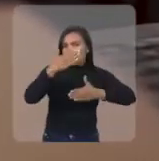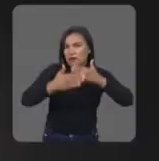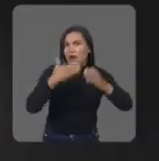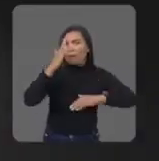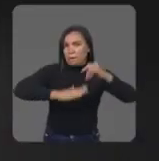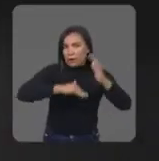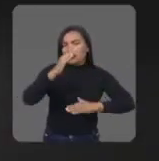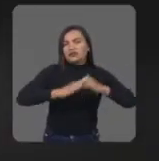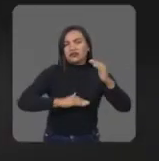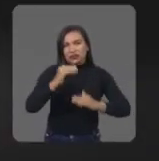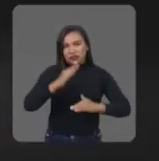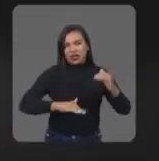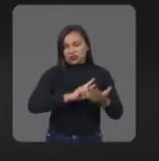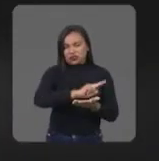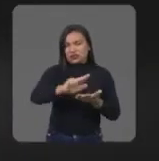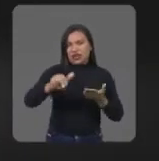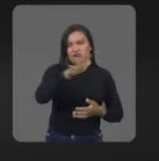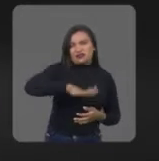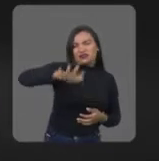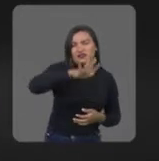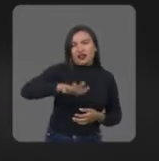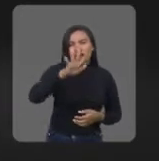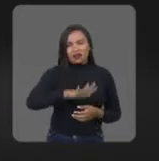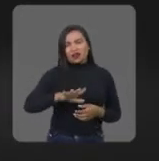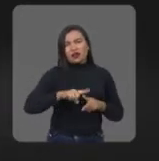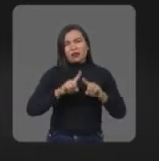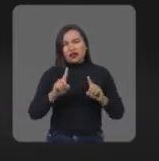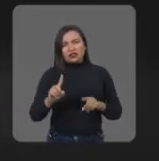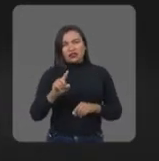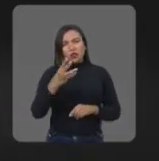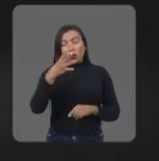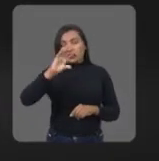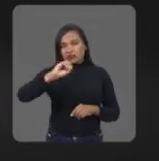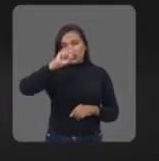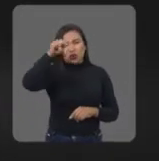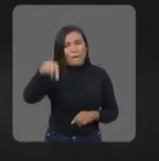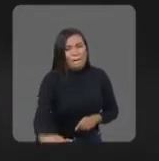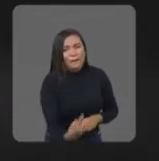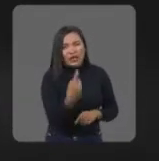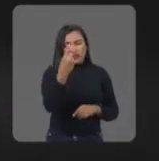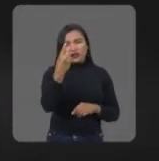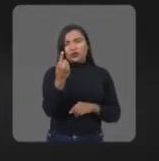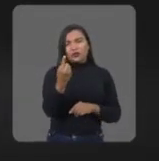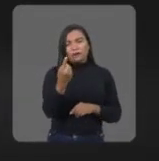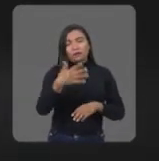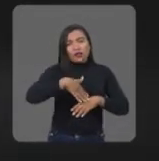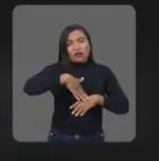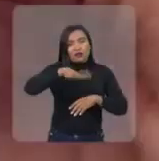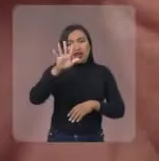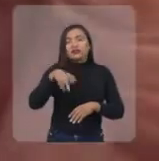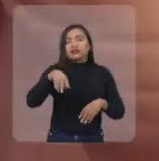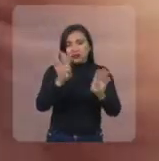áreas. Mais de 400 mil usuários em todo o território nacional e em outros 59